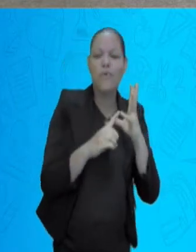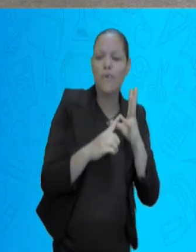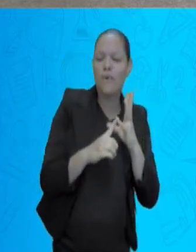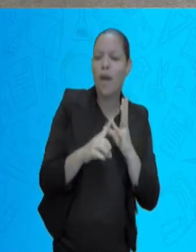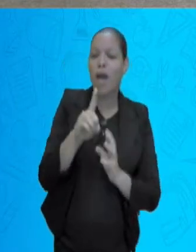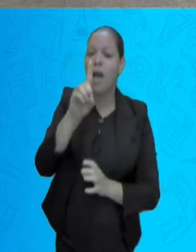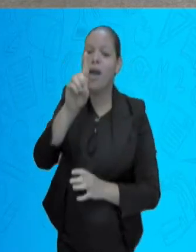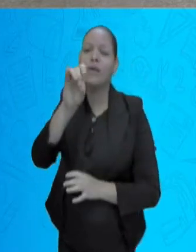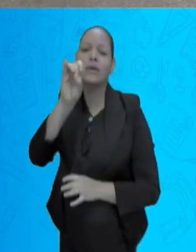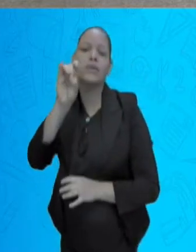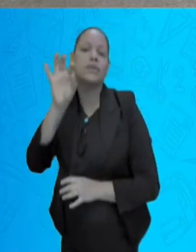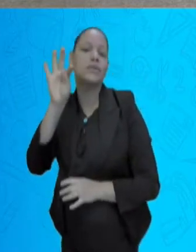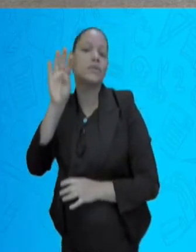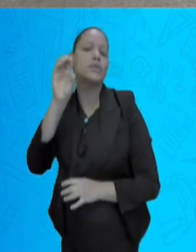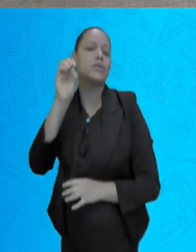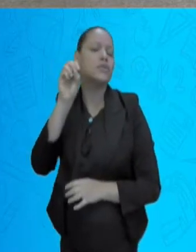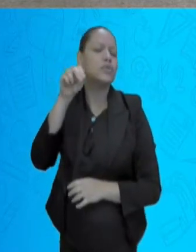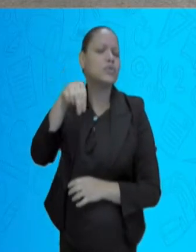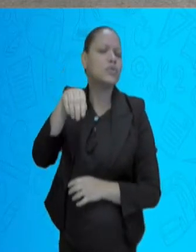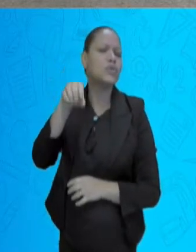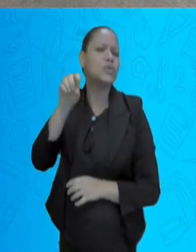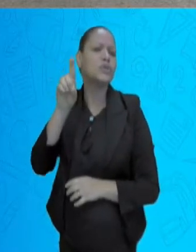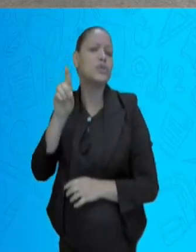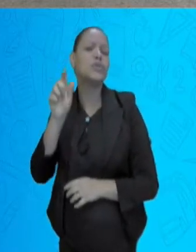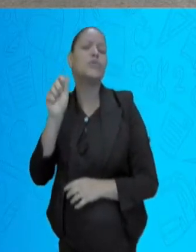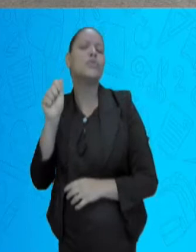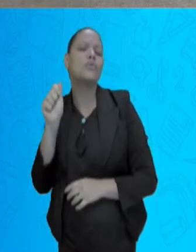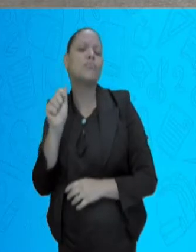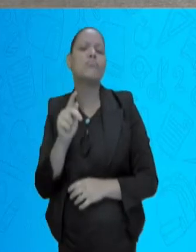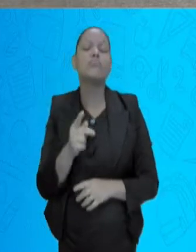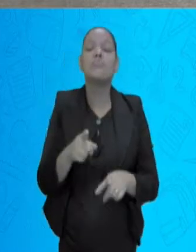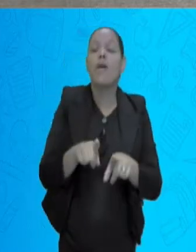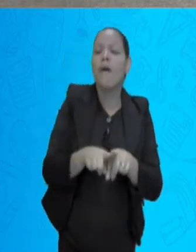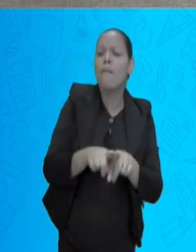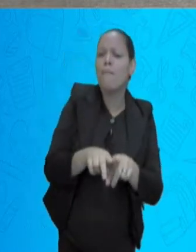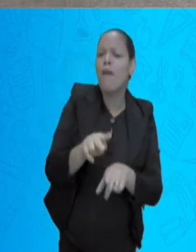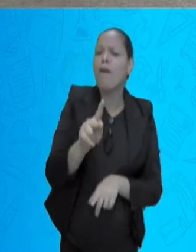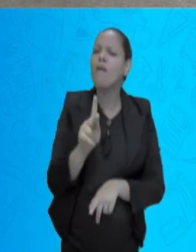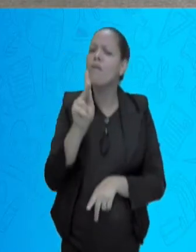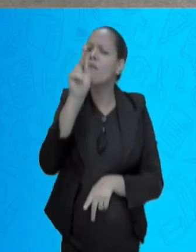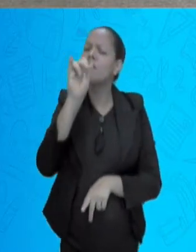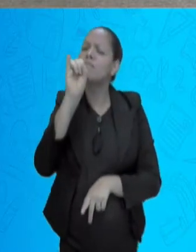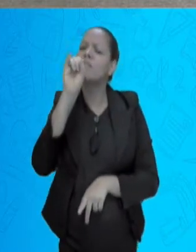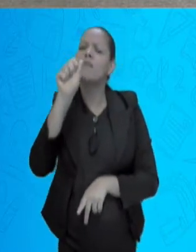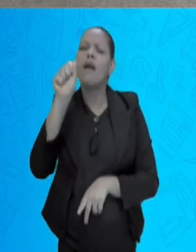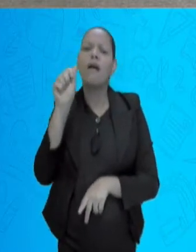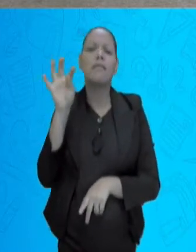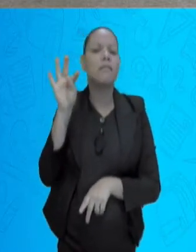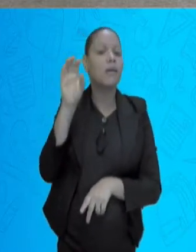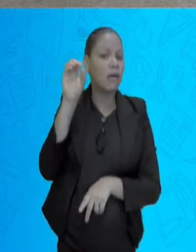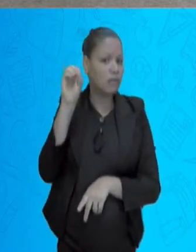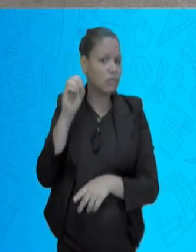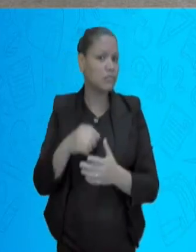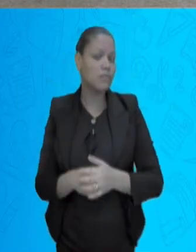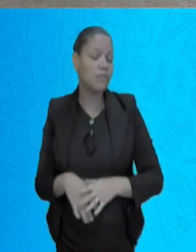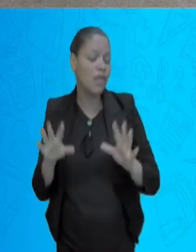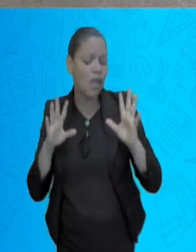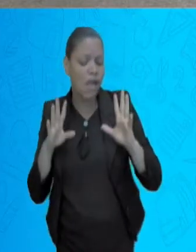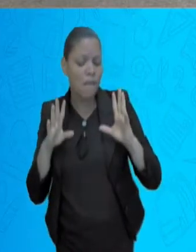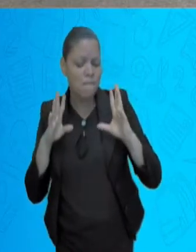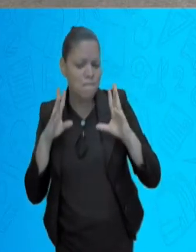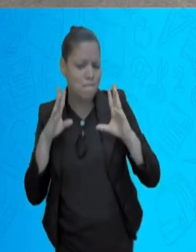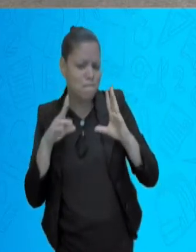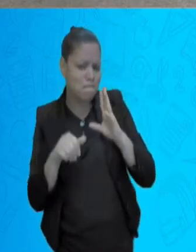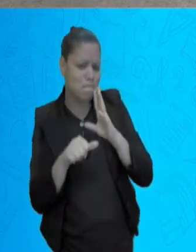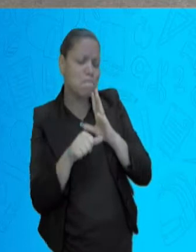Vamos analisar primeiro o que é um conto. Todo mundo tem conhecimento de conto e